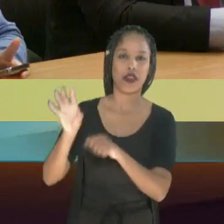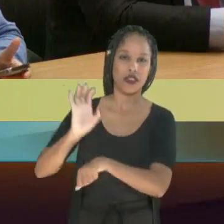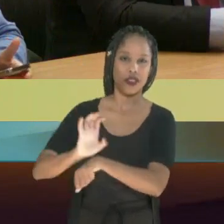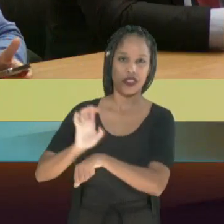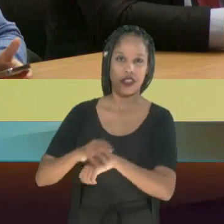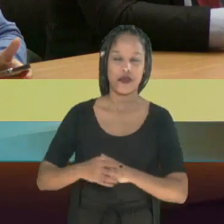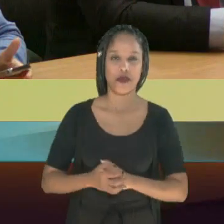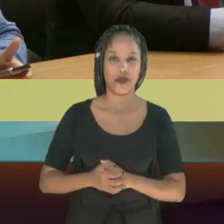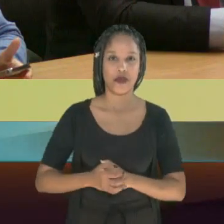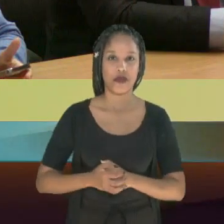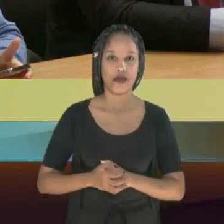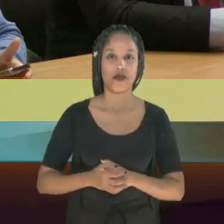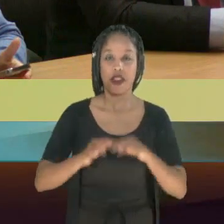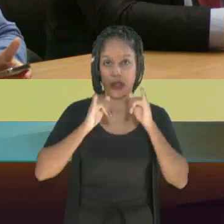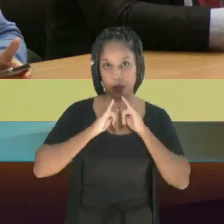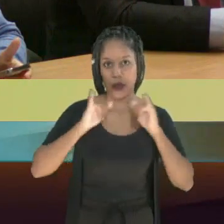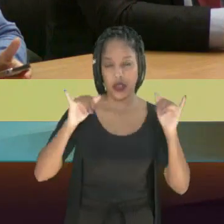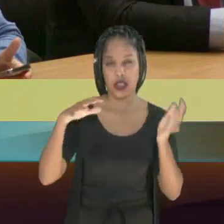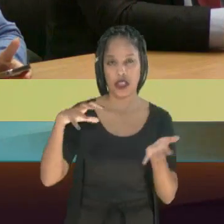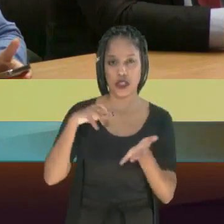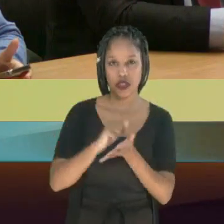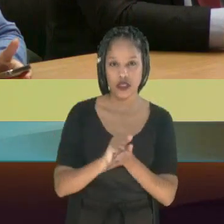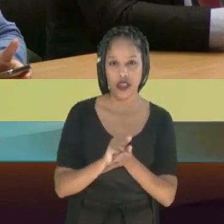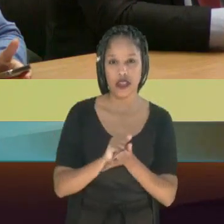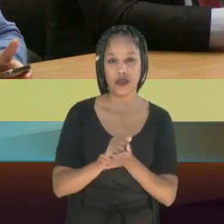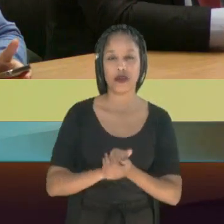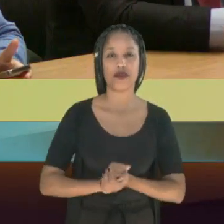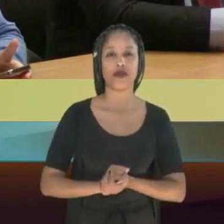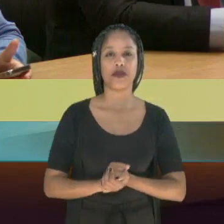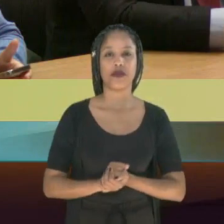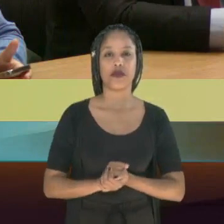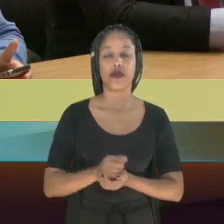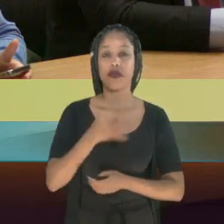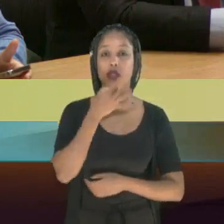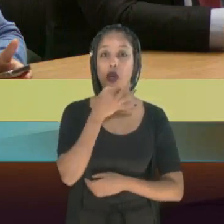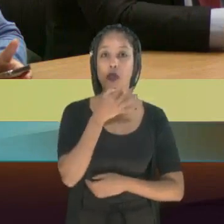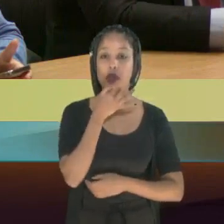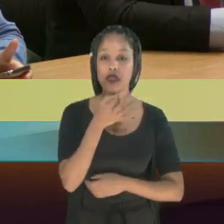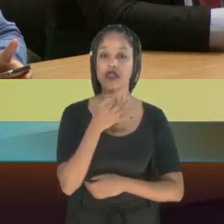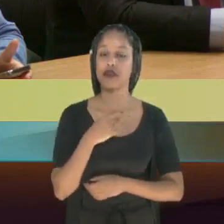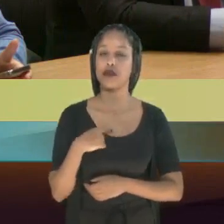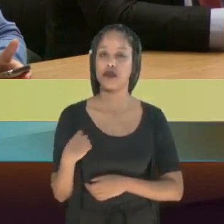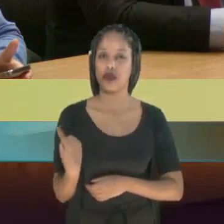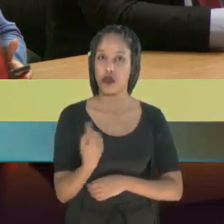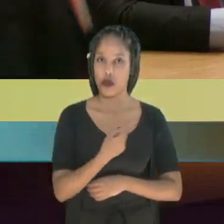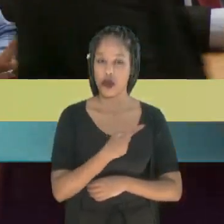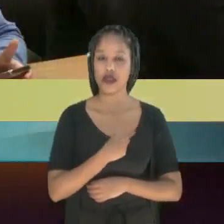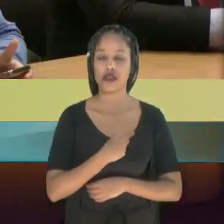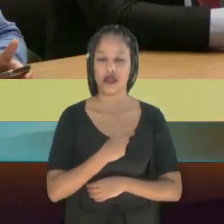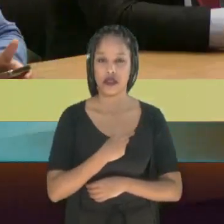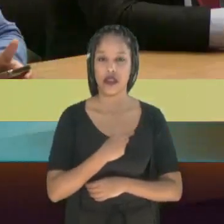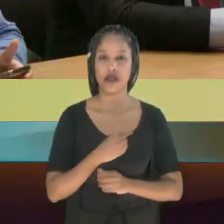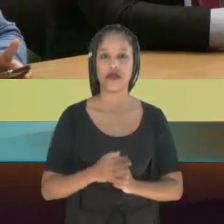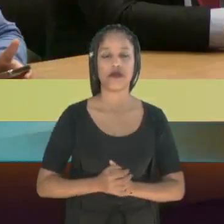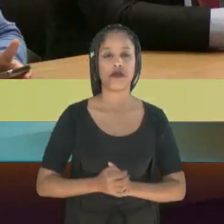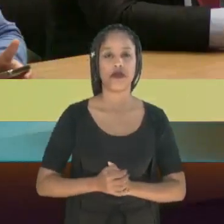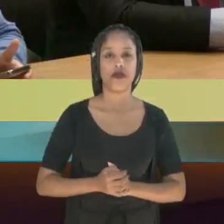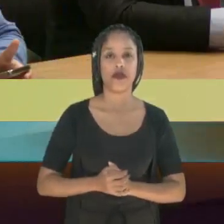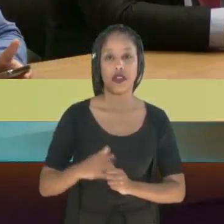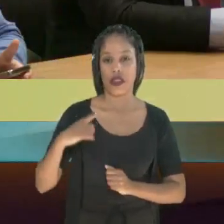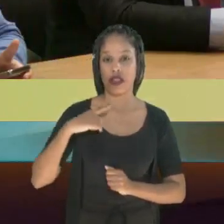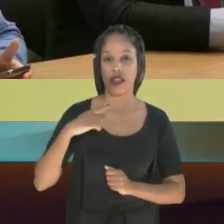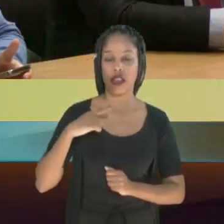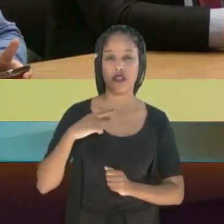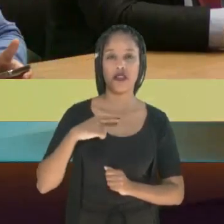deixar registrado isso, que o nosso posicionamento aqui, antes de uma indicação